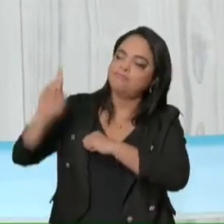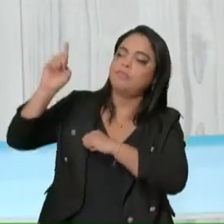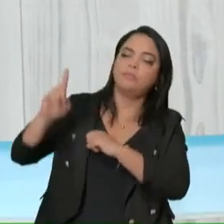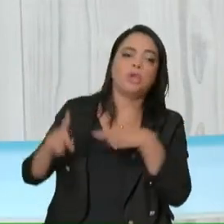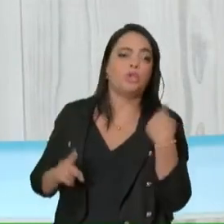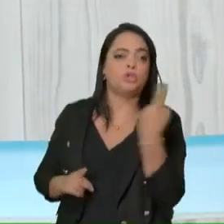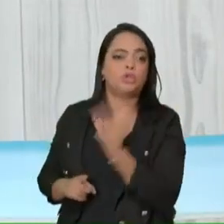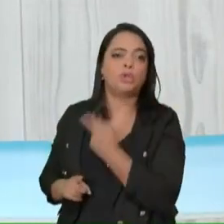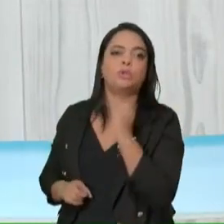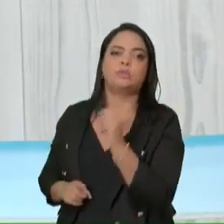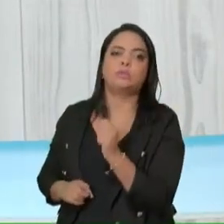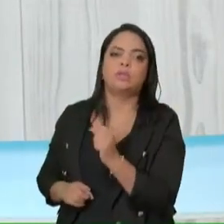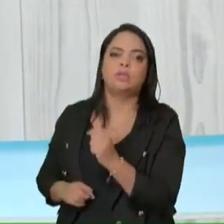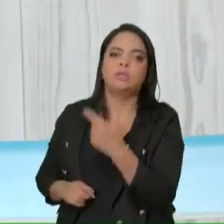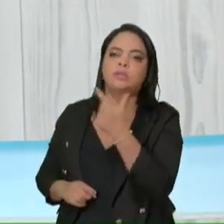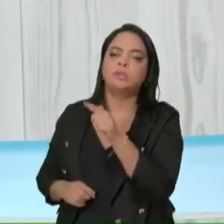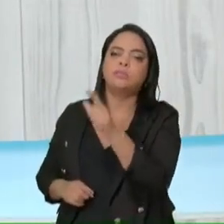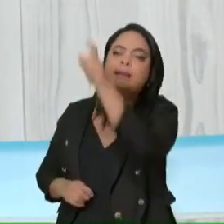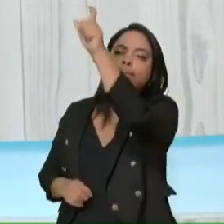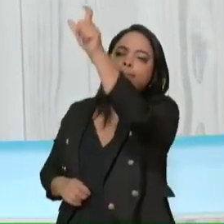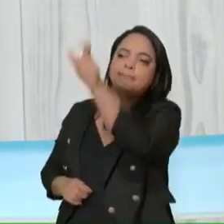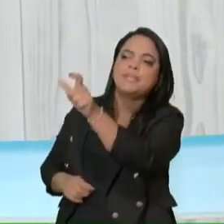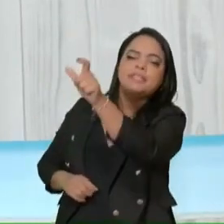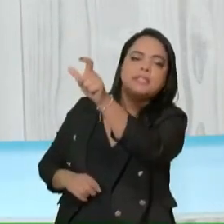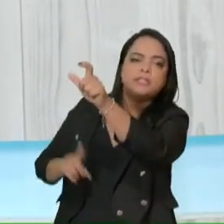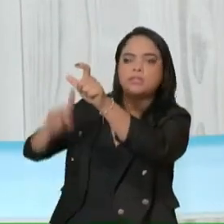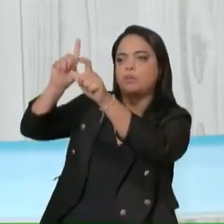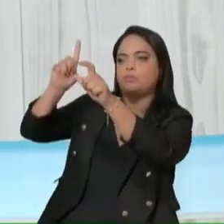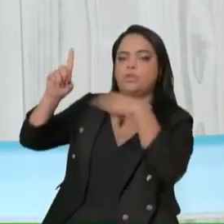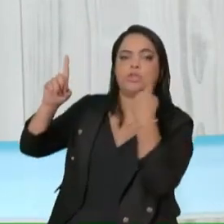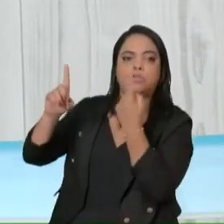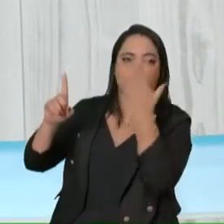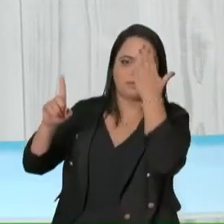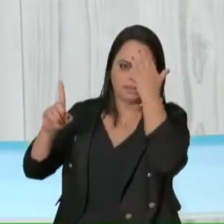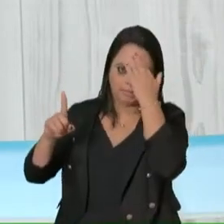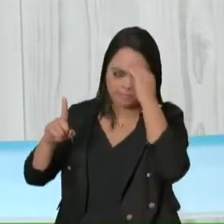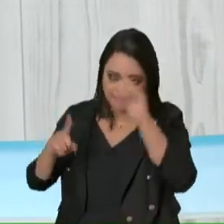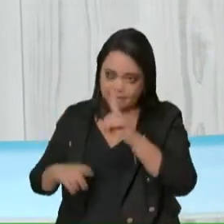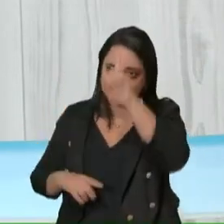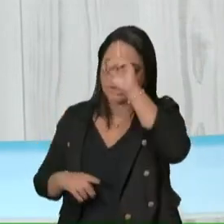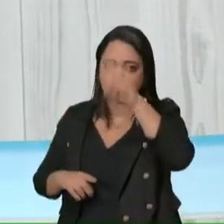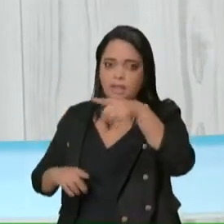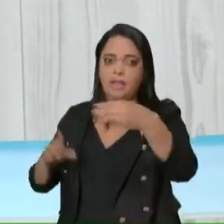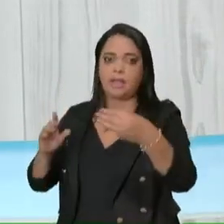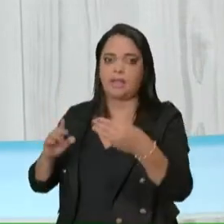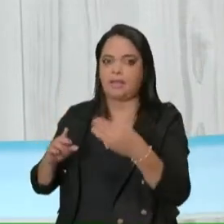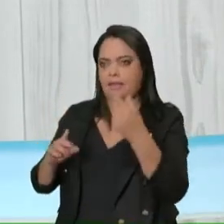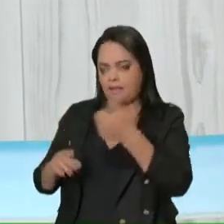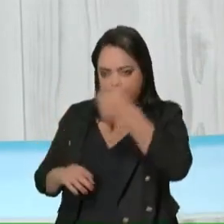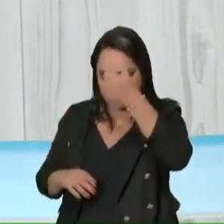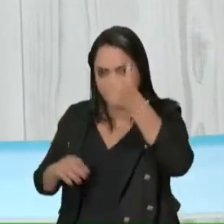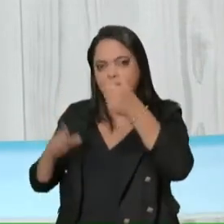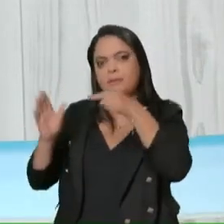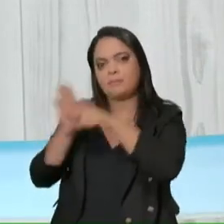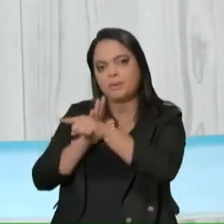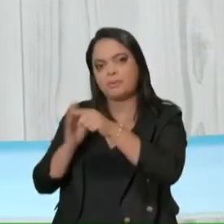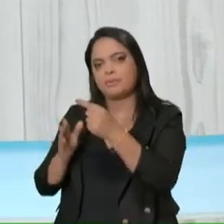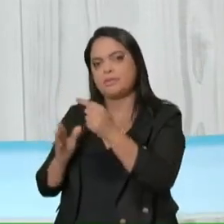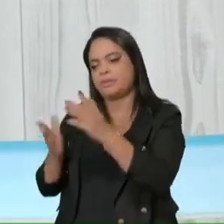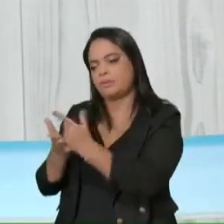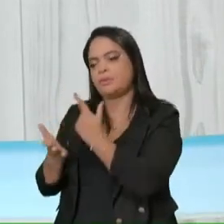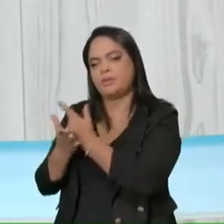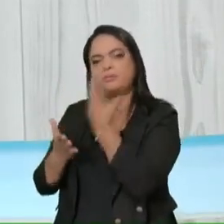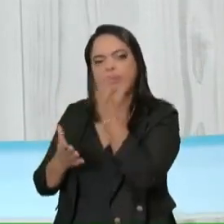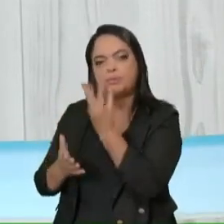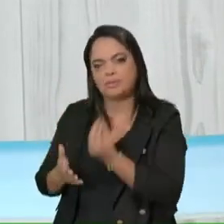não damos uma personificação para Deus. Nós entendemos que Deus é a causa primeira, a primeira pergunta do Livro dos Espíritos, né, o que é Deus,